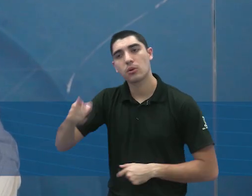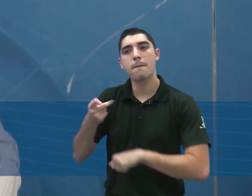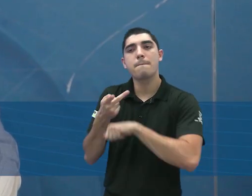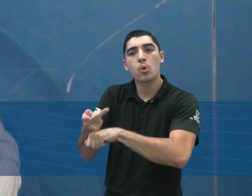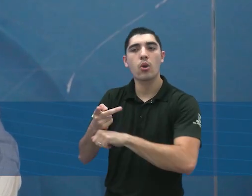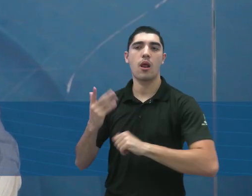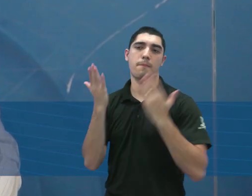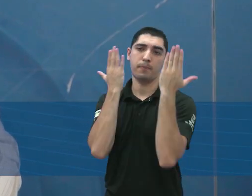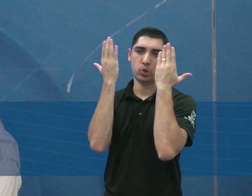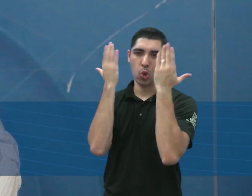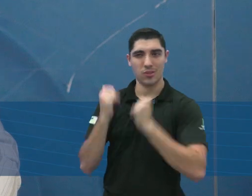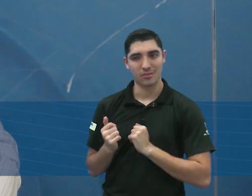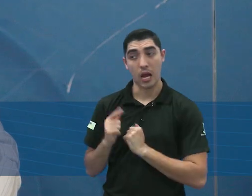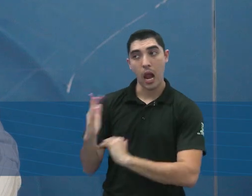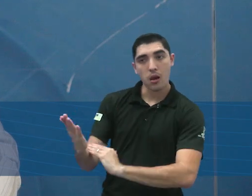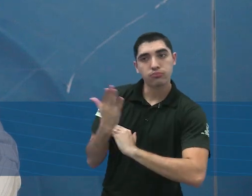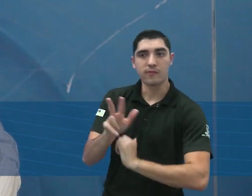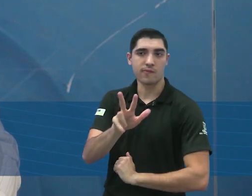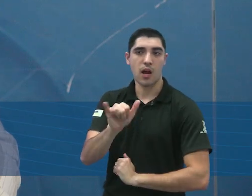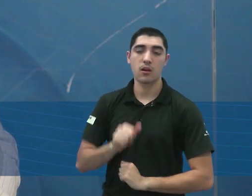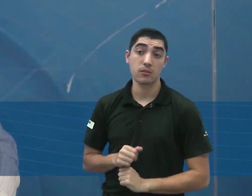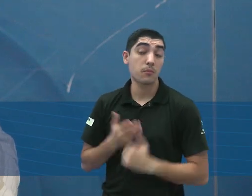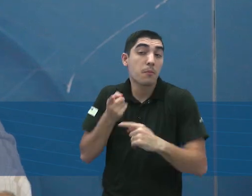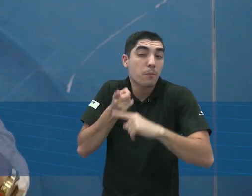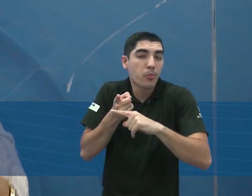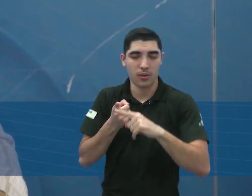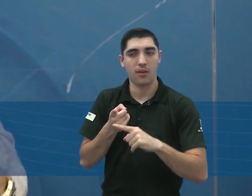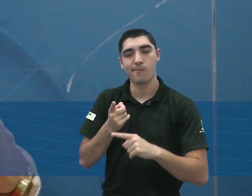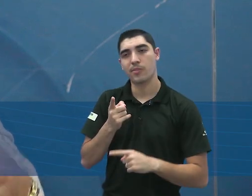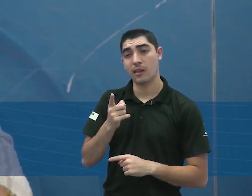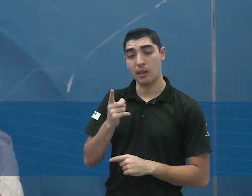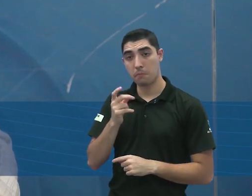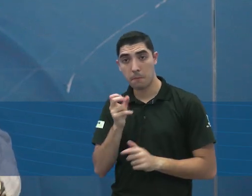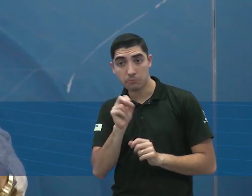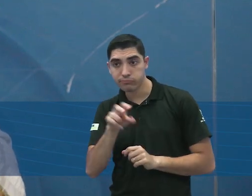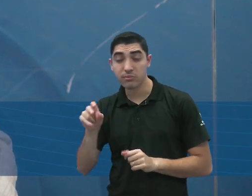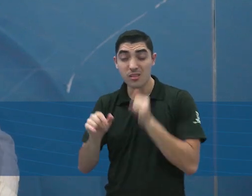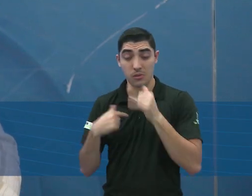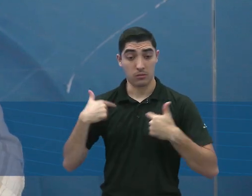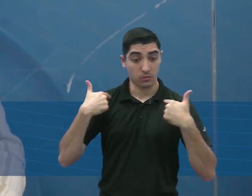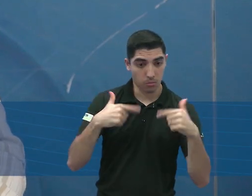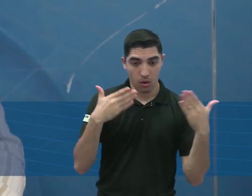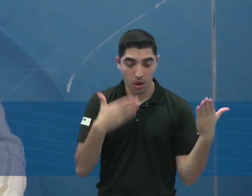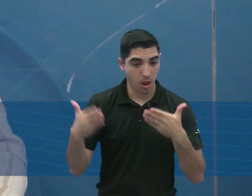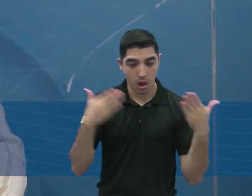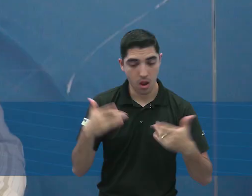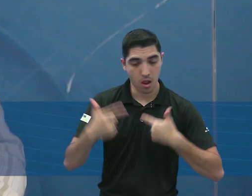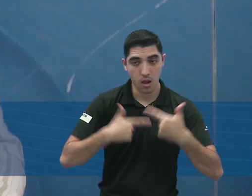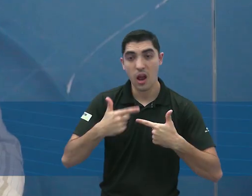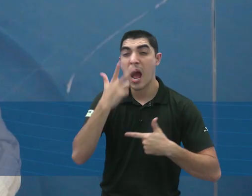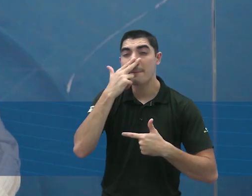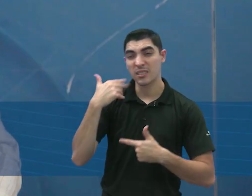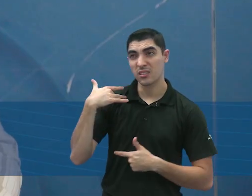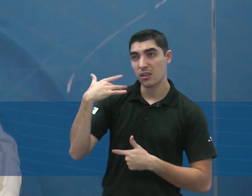A gente precisa olhar para a questão que, às vezes, essa alta demanda, essa produtividade, nós vamos deixando a lado de saúde muito